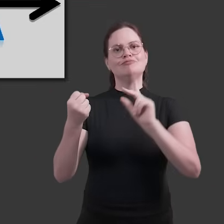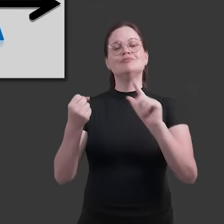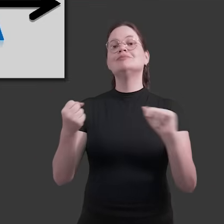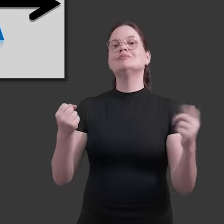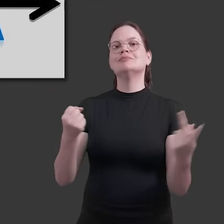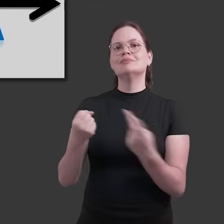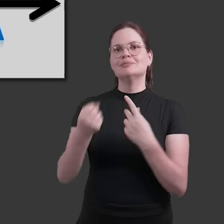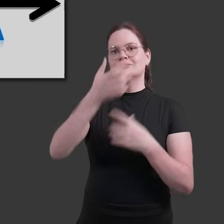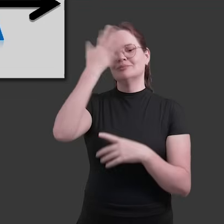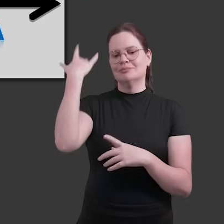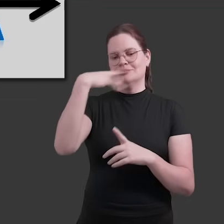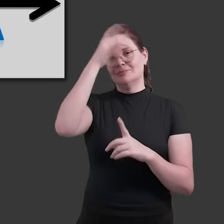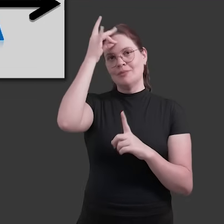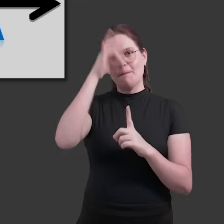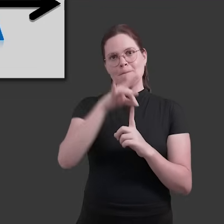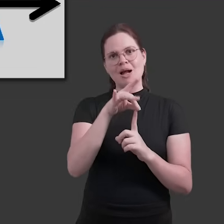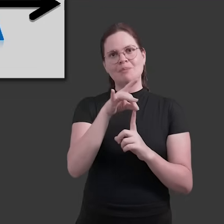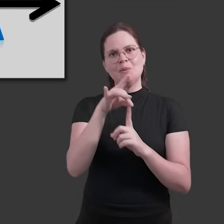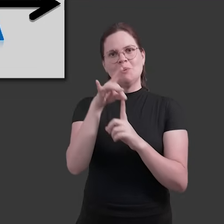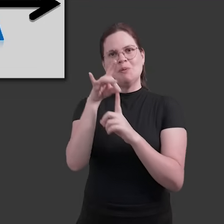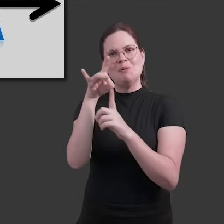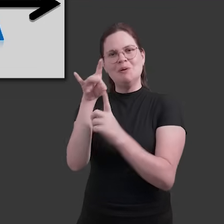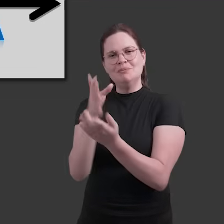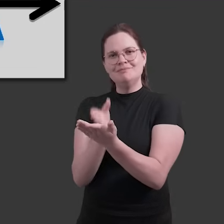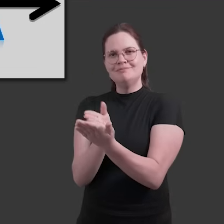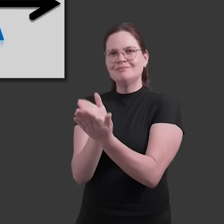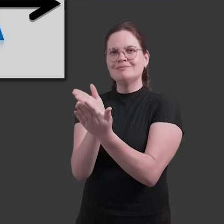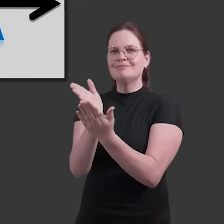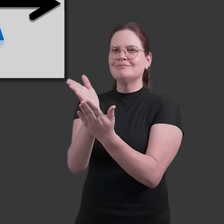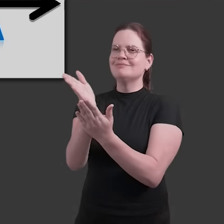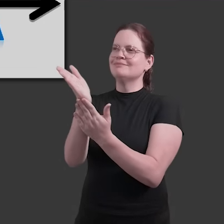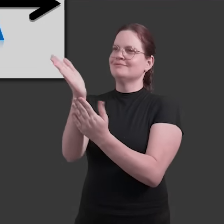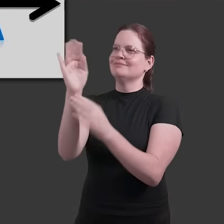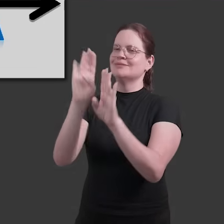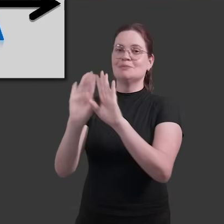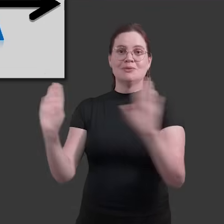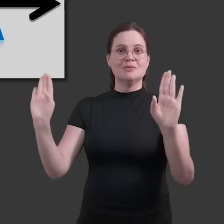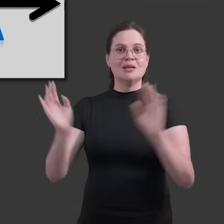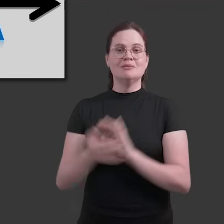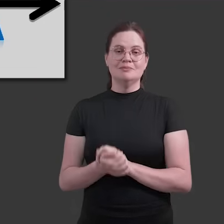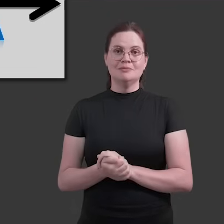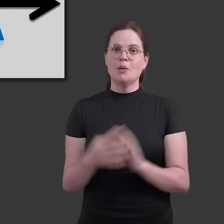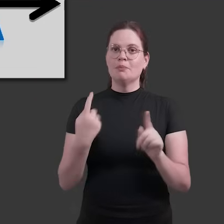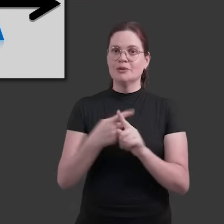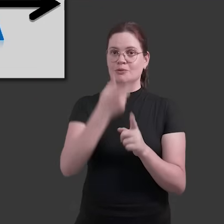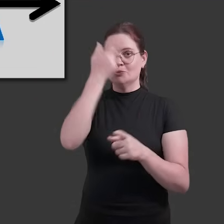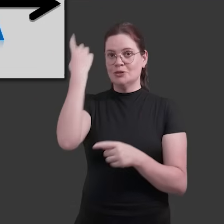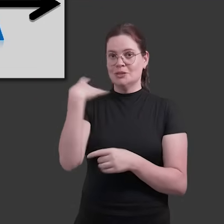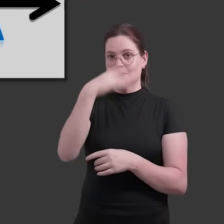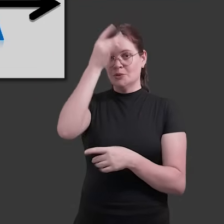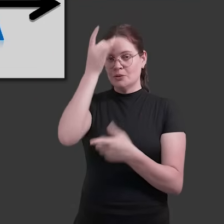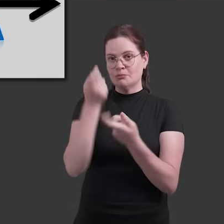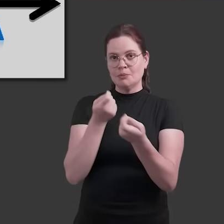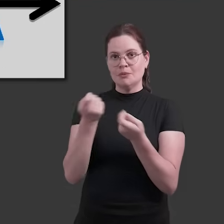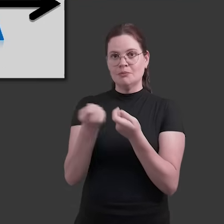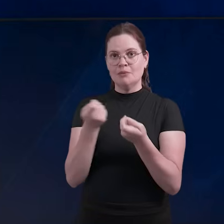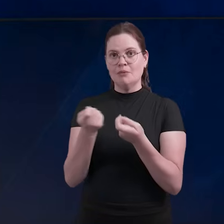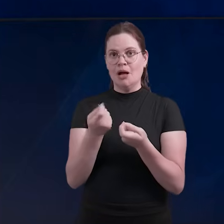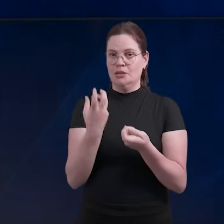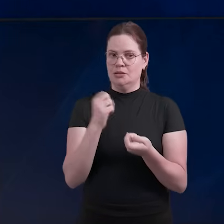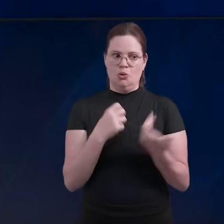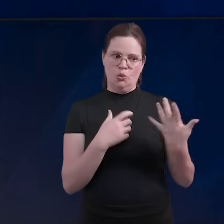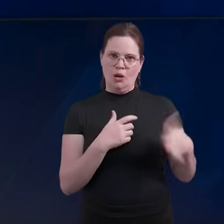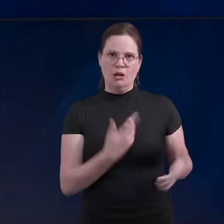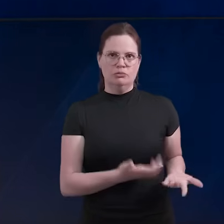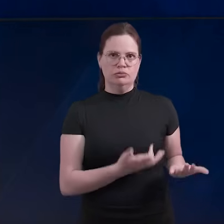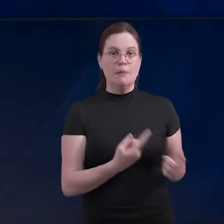que aconteceu. Você então começa a caminhar agora rumo à eternidade. Você sai agora do tempo do